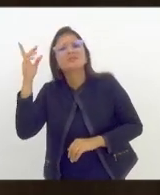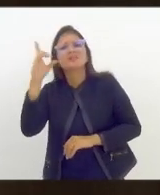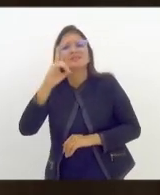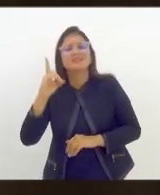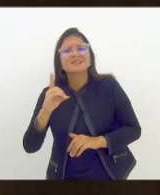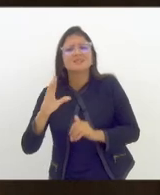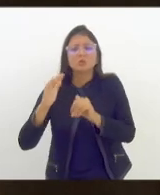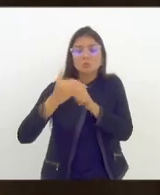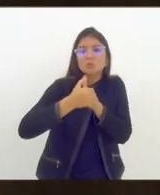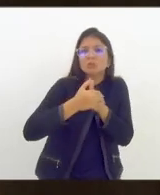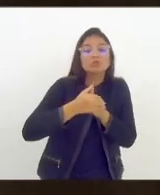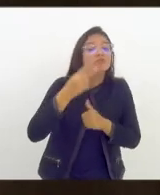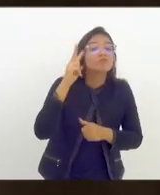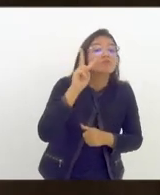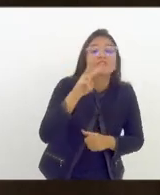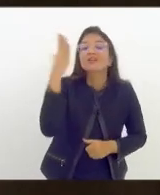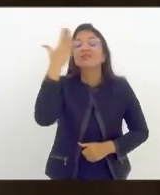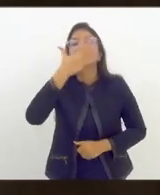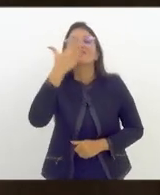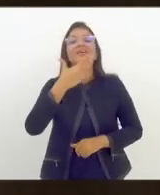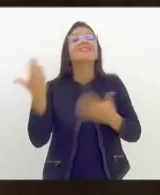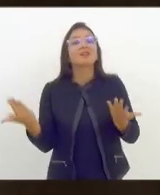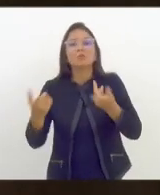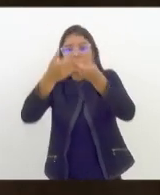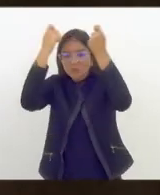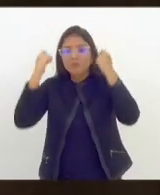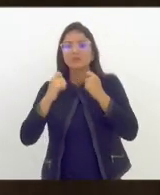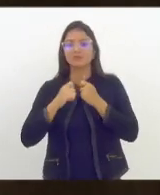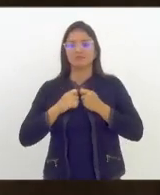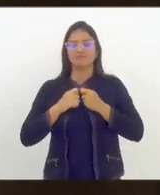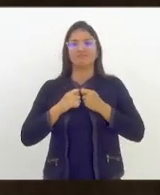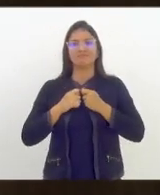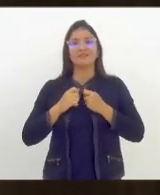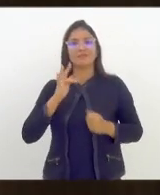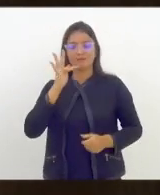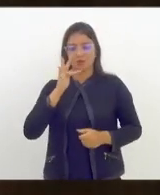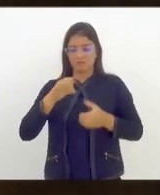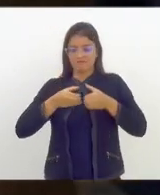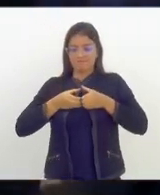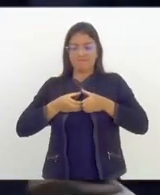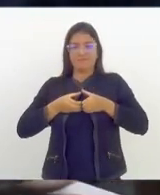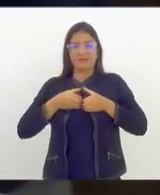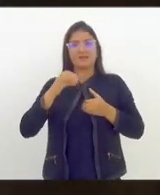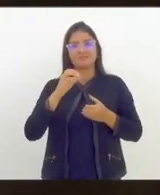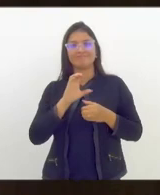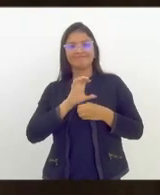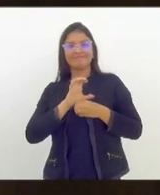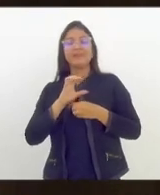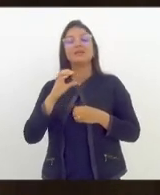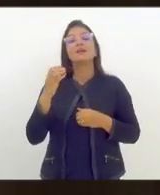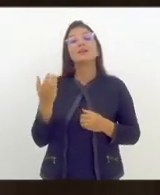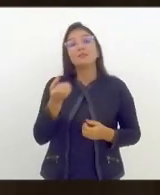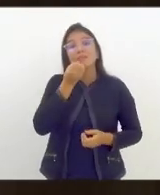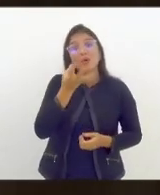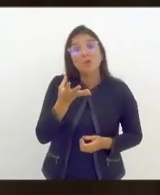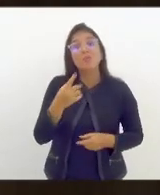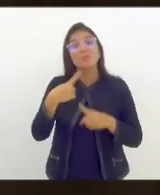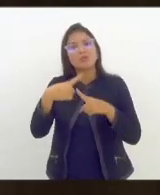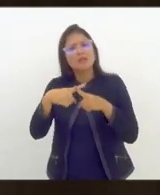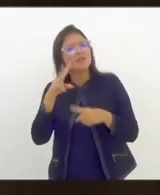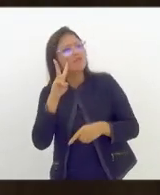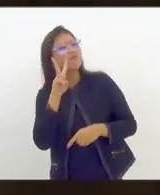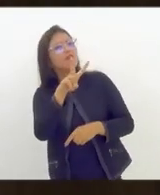aí surge o cordão girassol, que é utilizado, entre outras coisas, para identificar